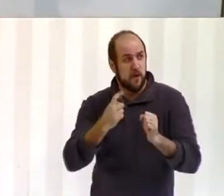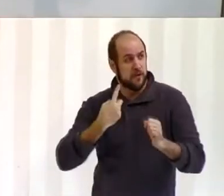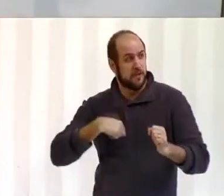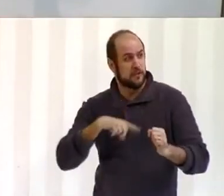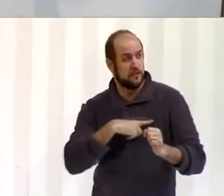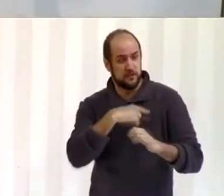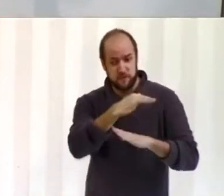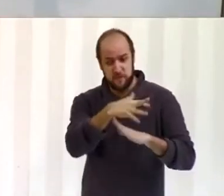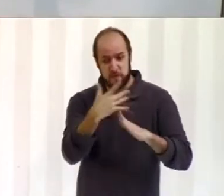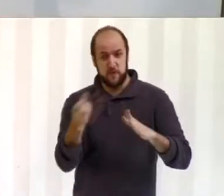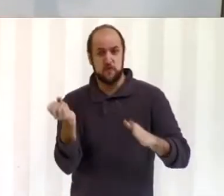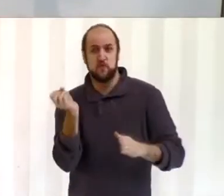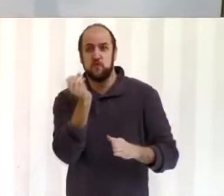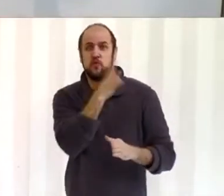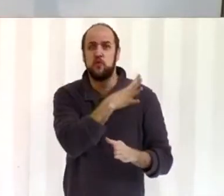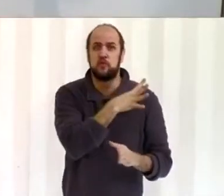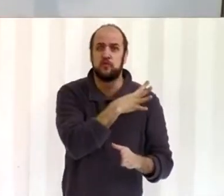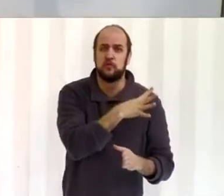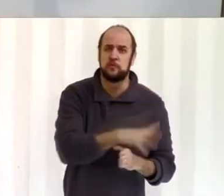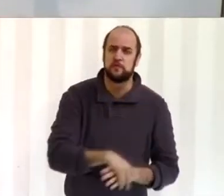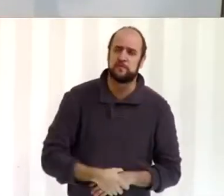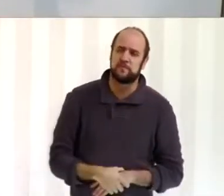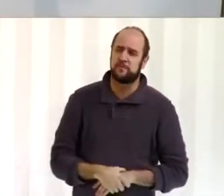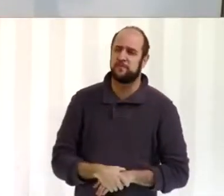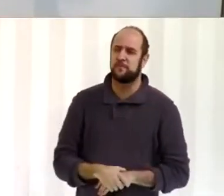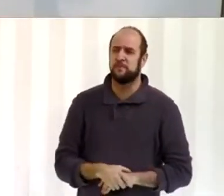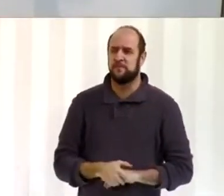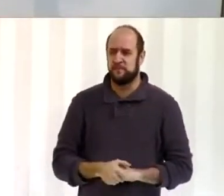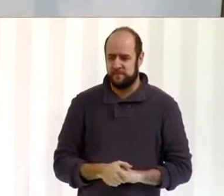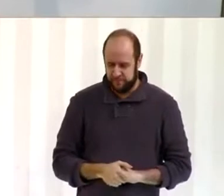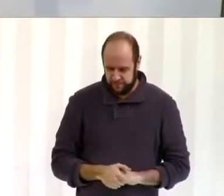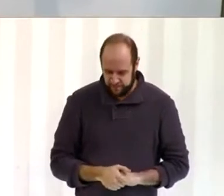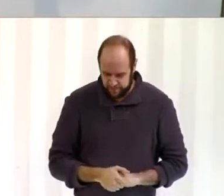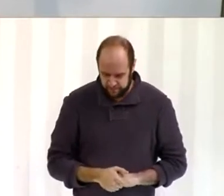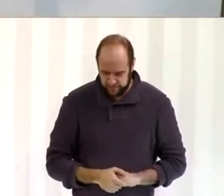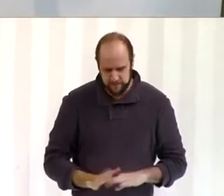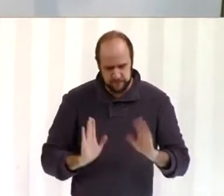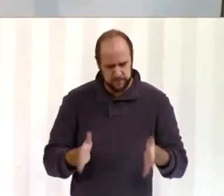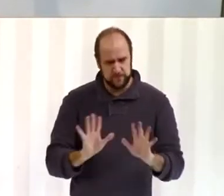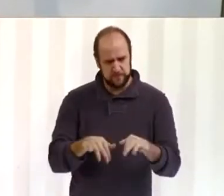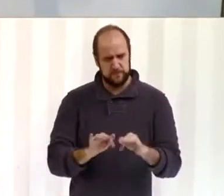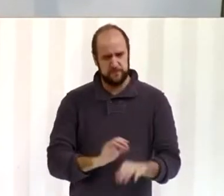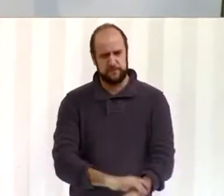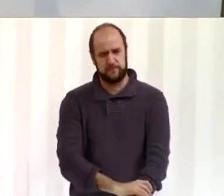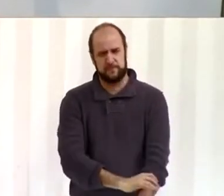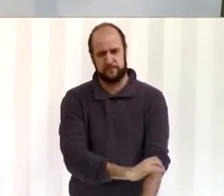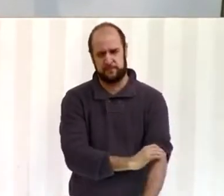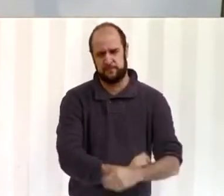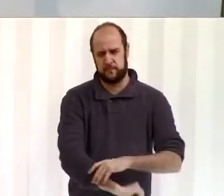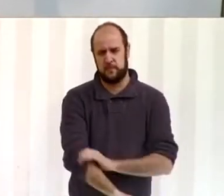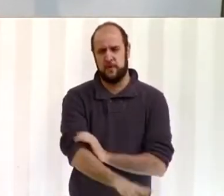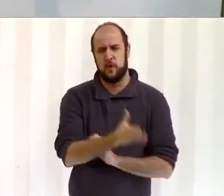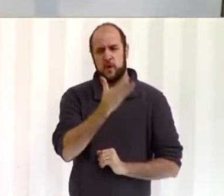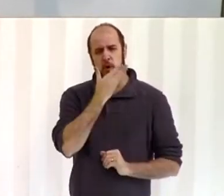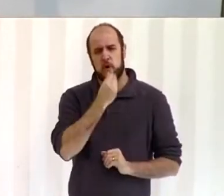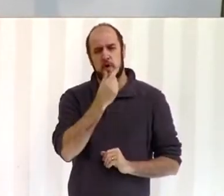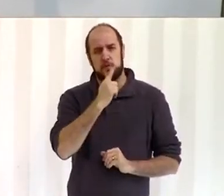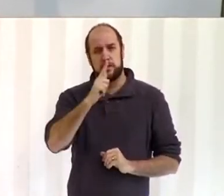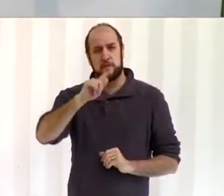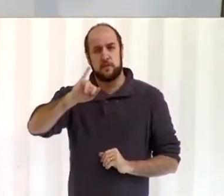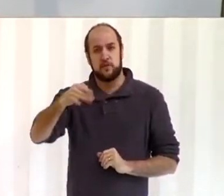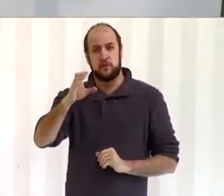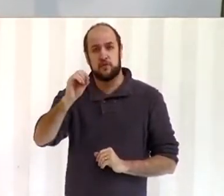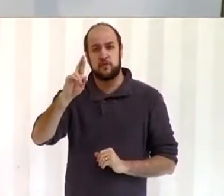possa flutuar. Deixa eu terminar. A história de George Miller é uma história muito